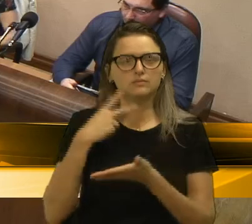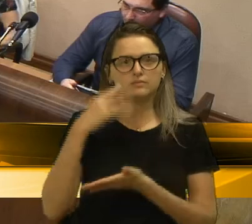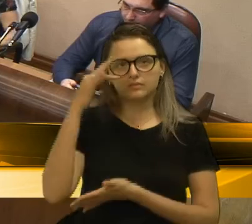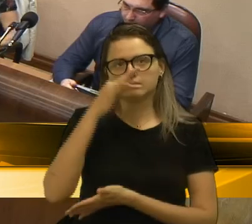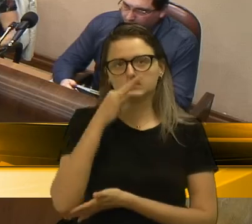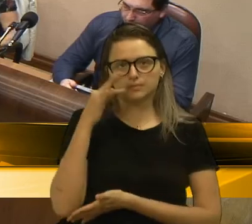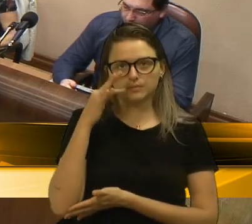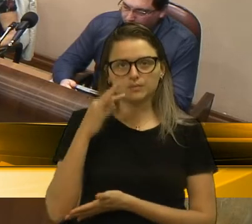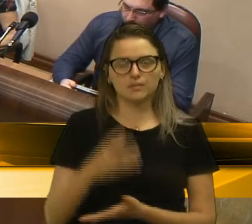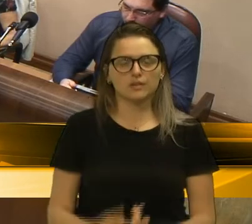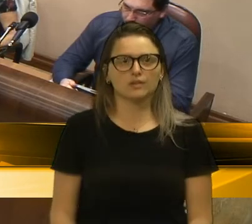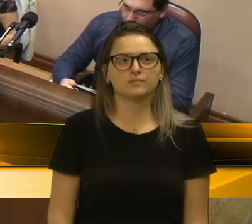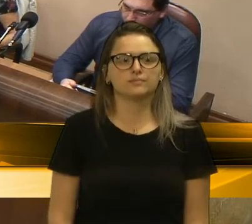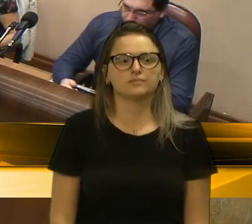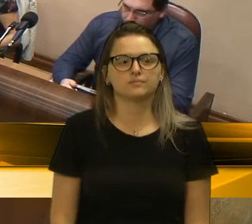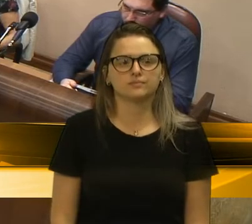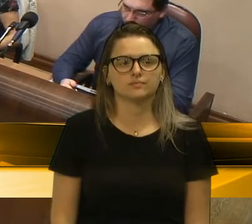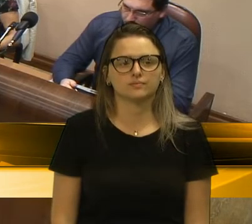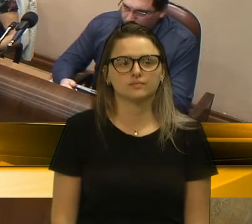Por isso.